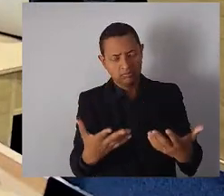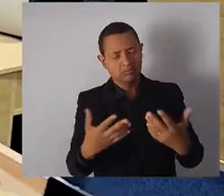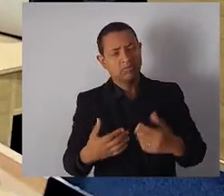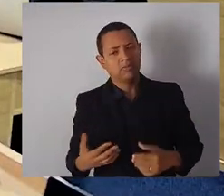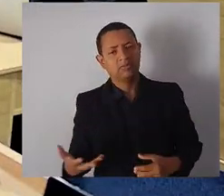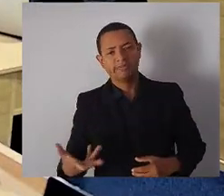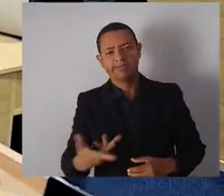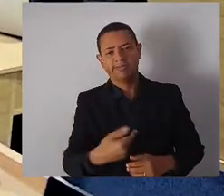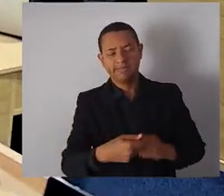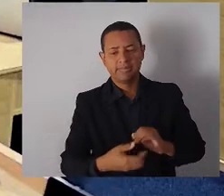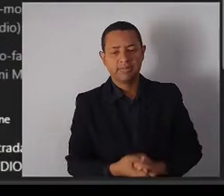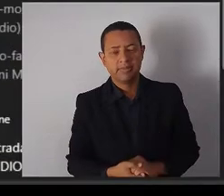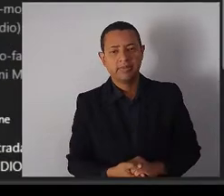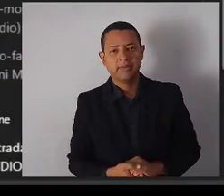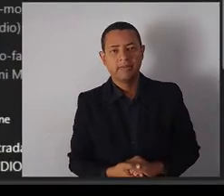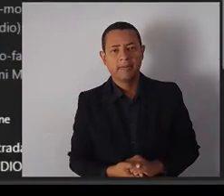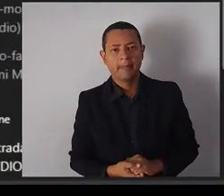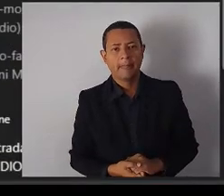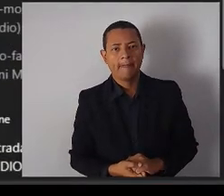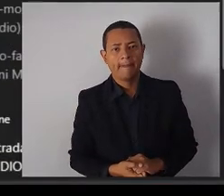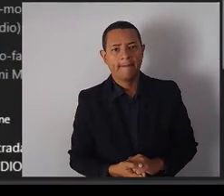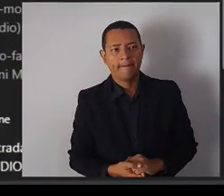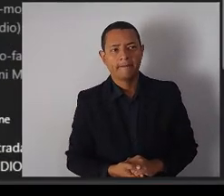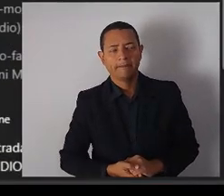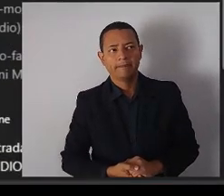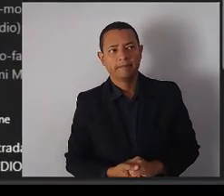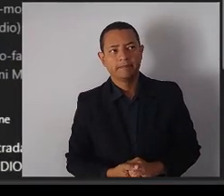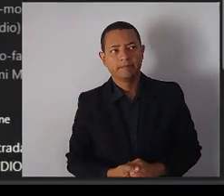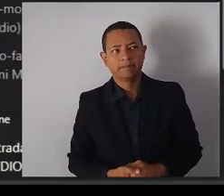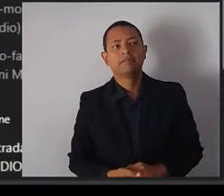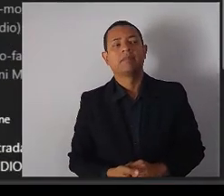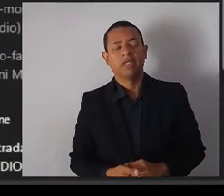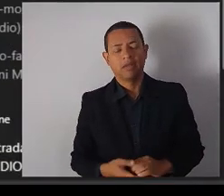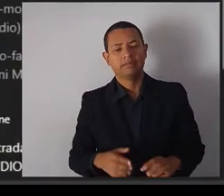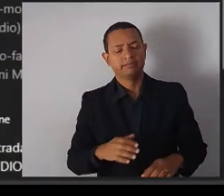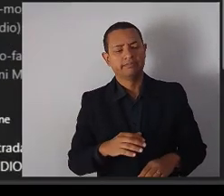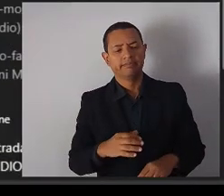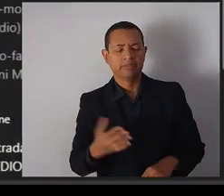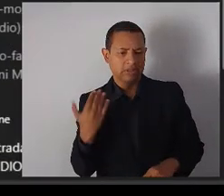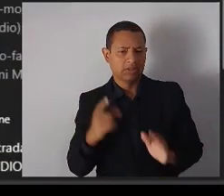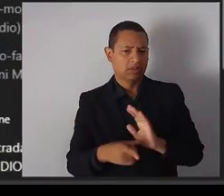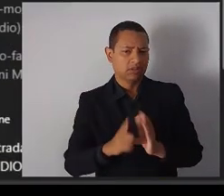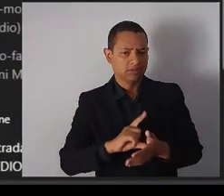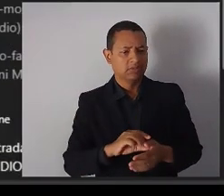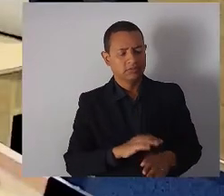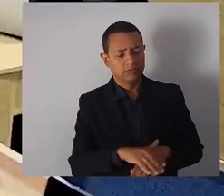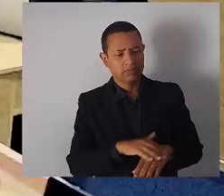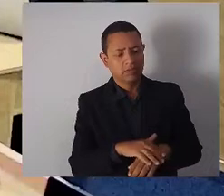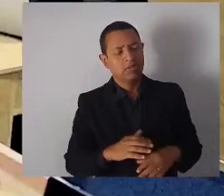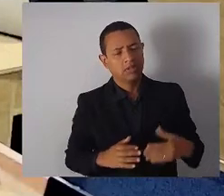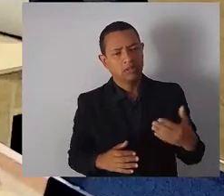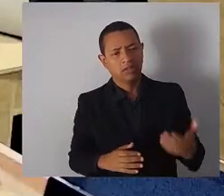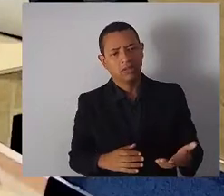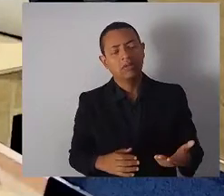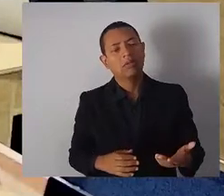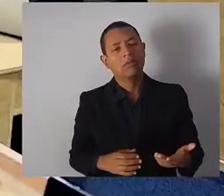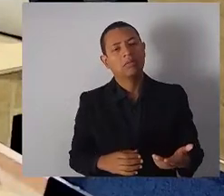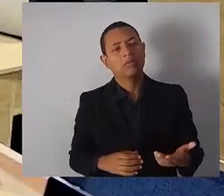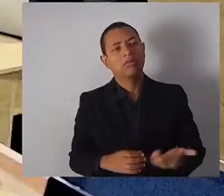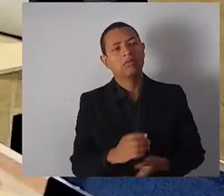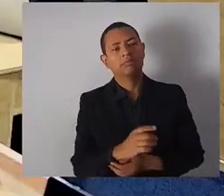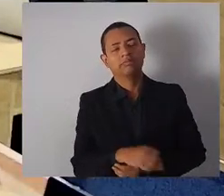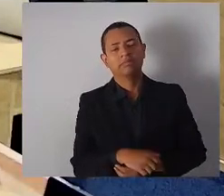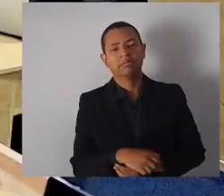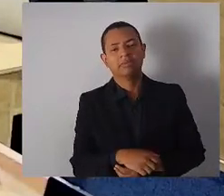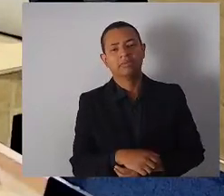Excelência suscitou. Eu até conversava aqui com o desembargador Daniel, que tinha muita dificuldade de rejeitar algo que nós já decidimos, que